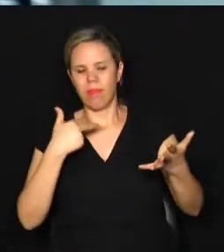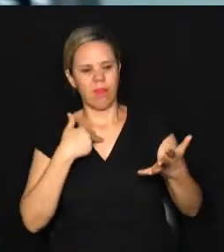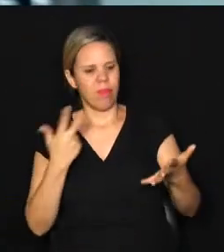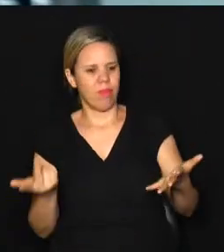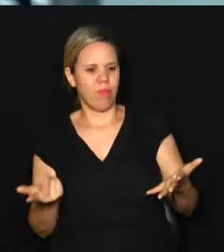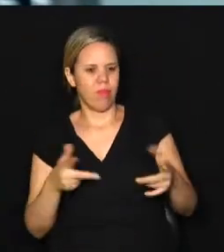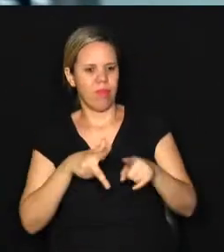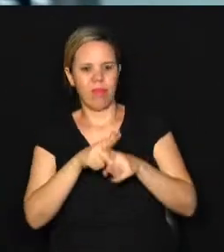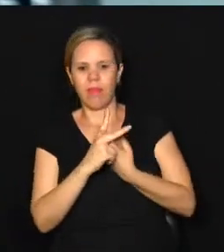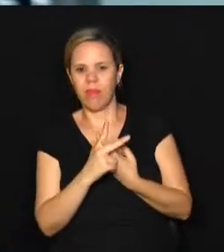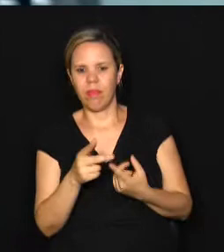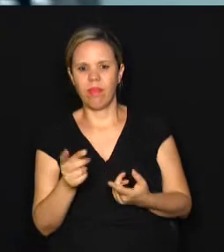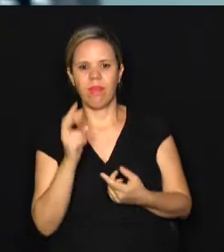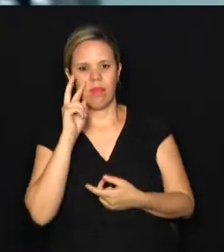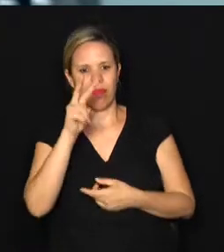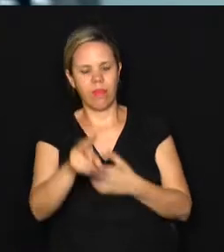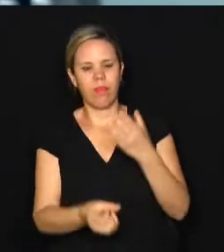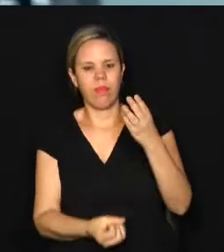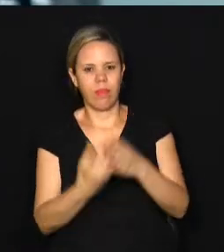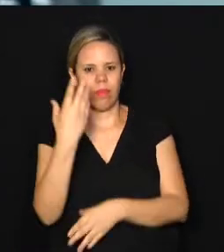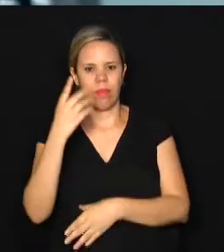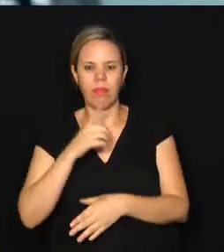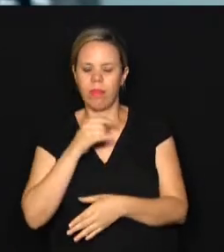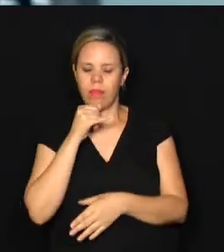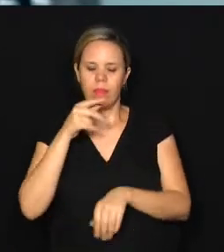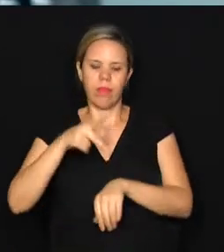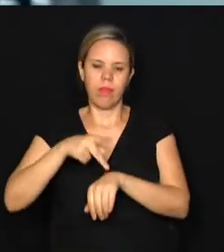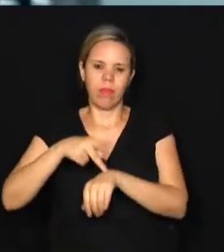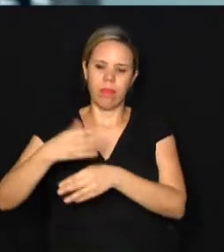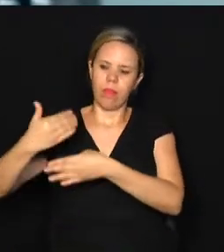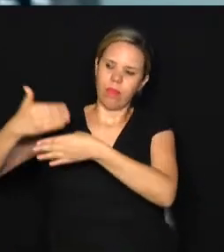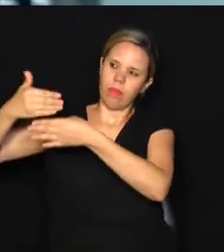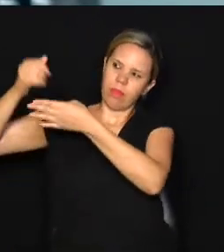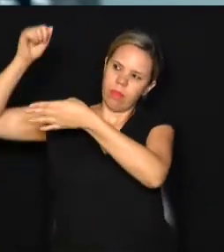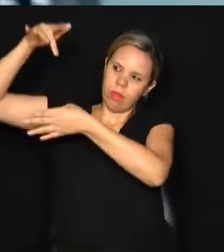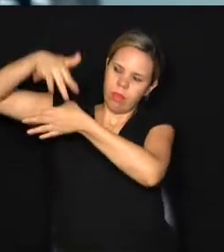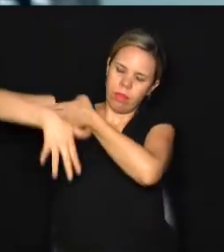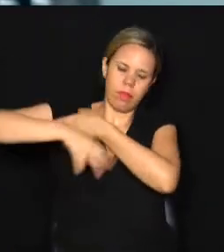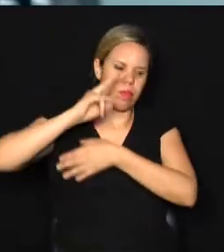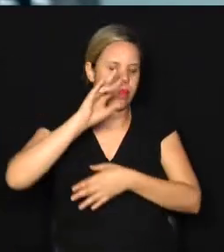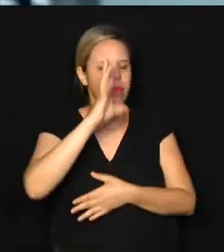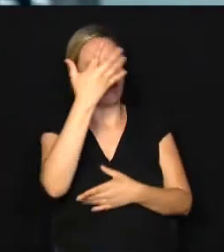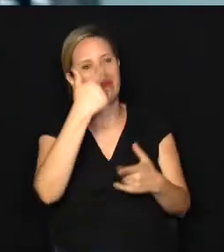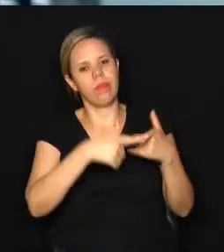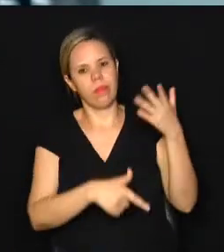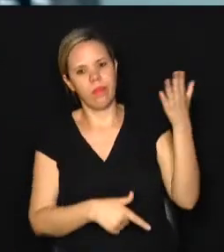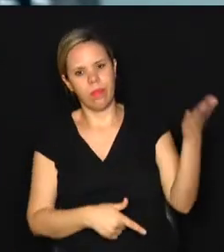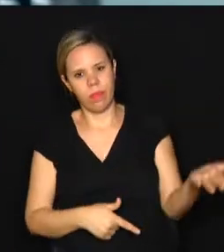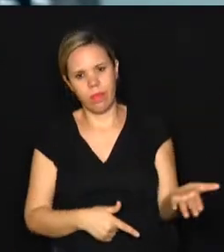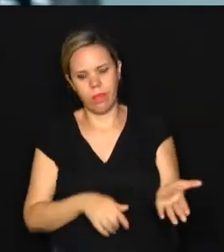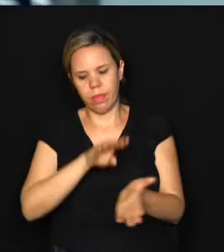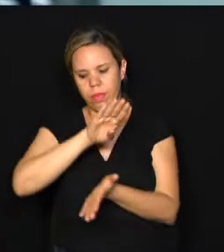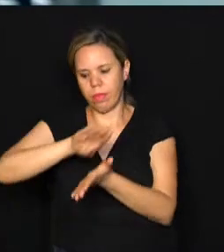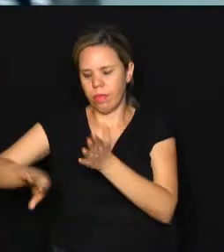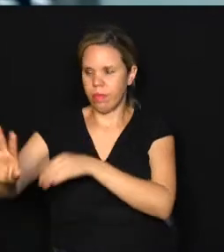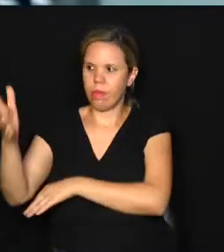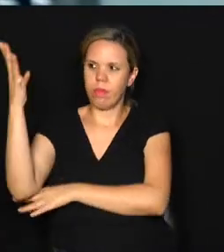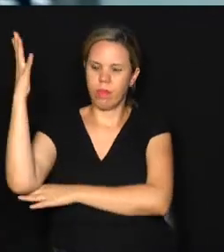gente vê o que aconteceu na represa de Pedreira. Eles eliminaram um fragmento florestal